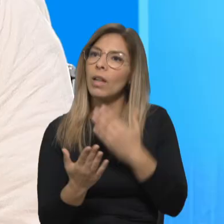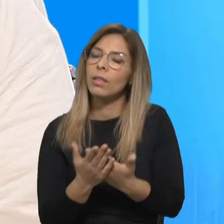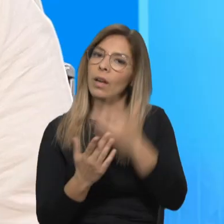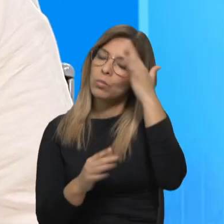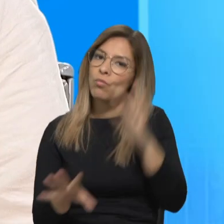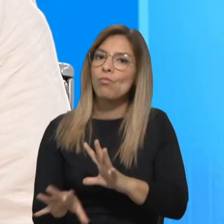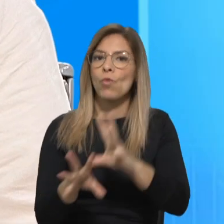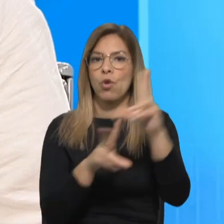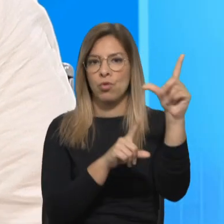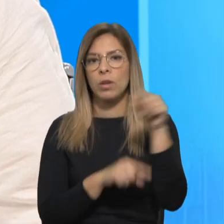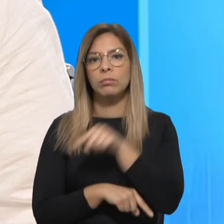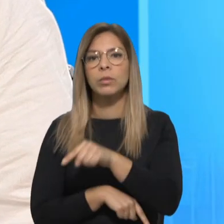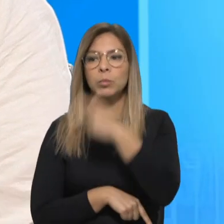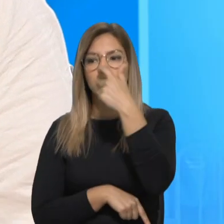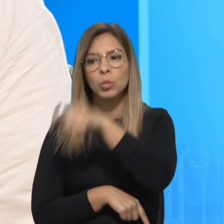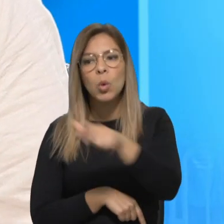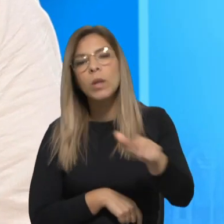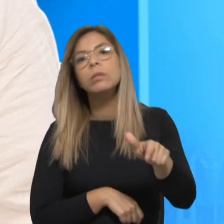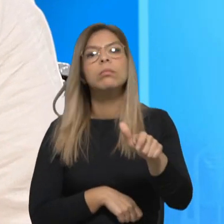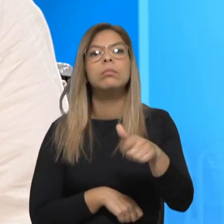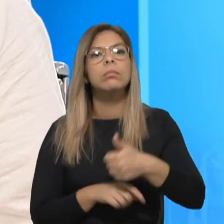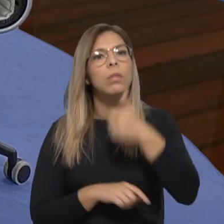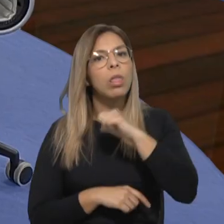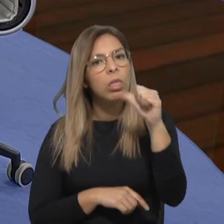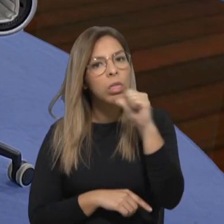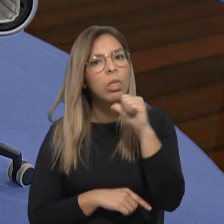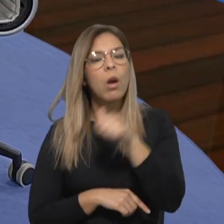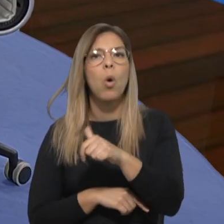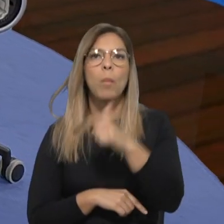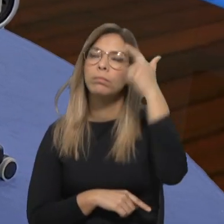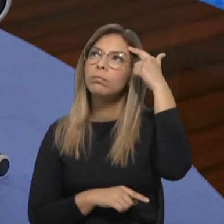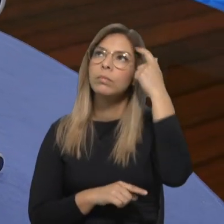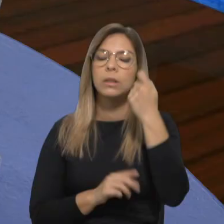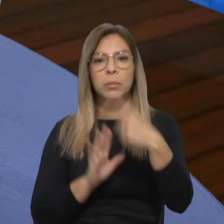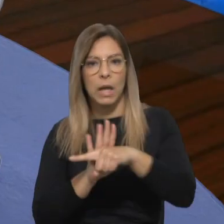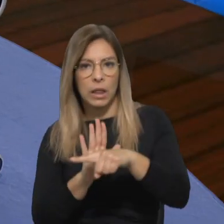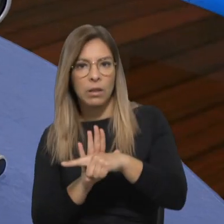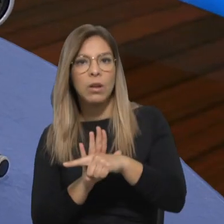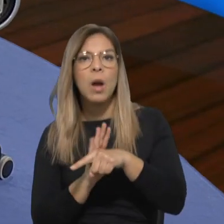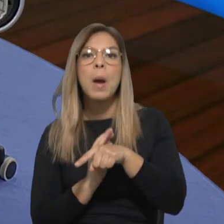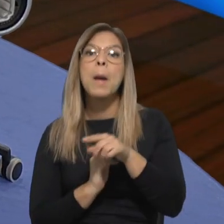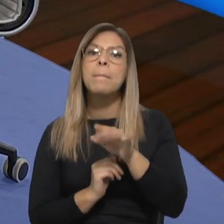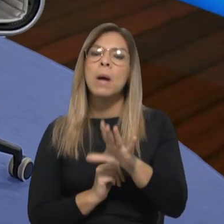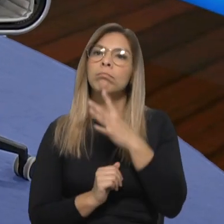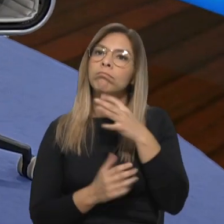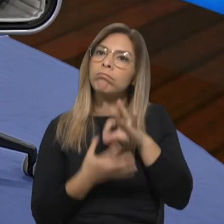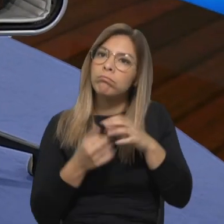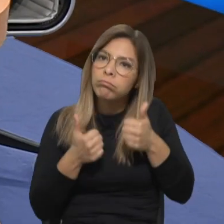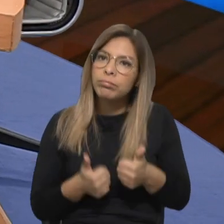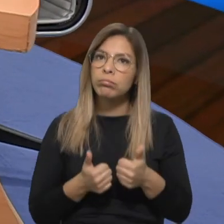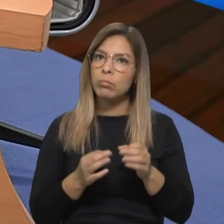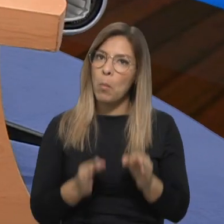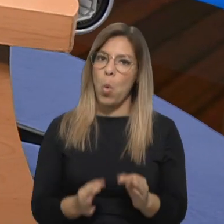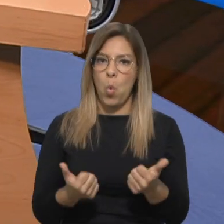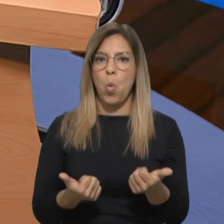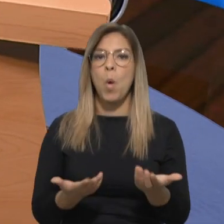certamente. E sobretudo aquelas pessoas às vezes mais inclinadas ao pessimismo, trabalhar o seu otimismo é muito bom. Mas isso tem a ver com uma